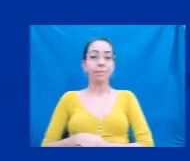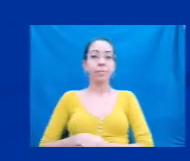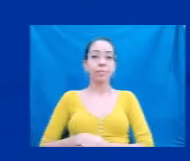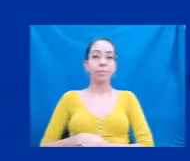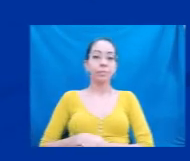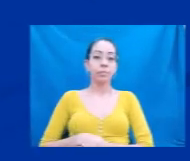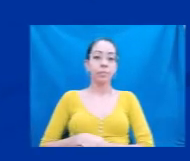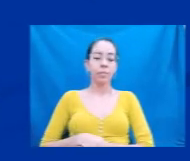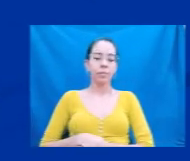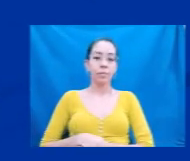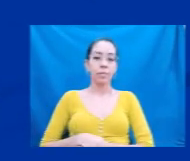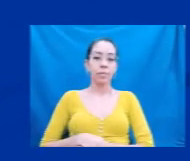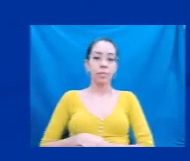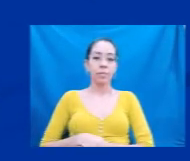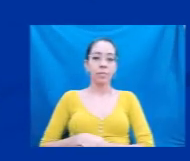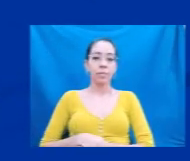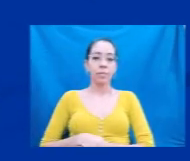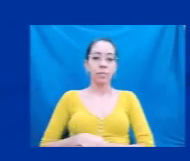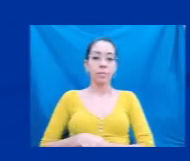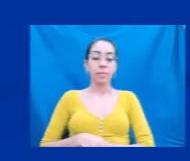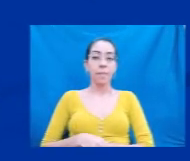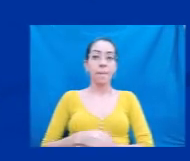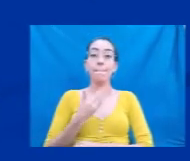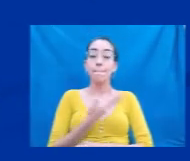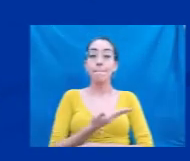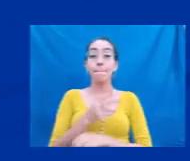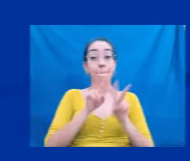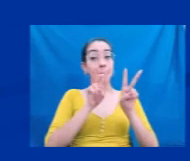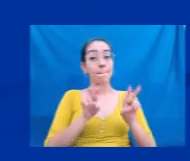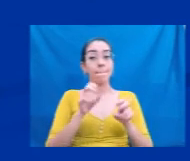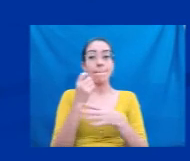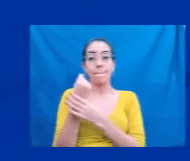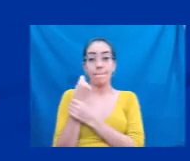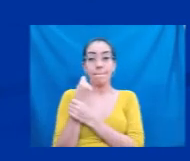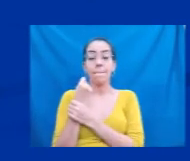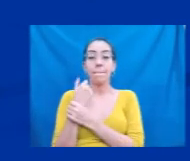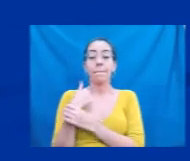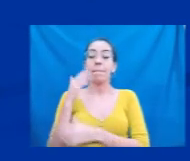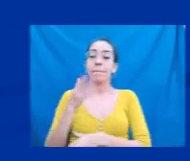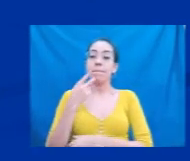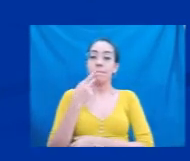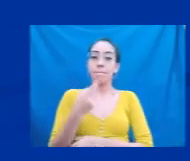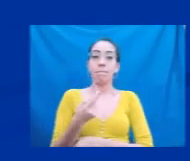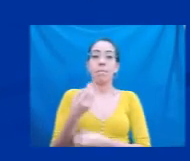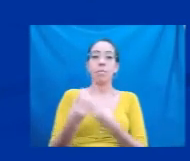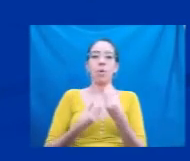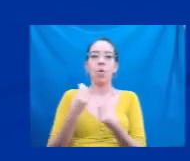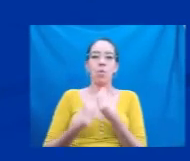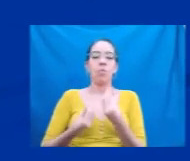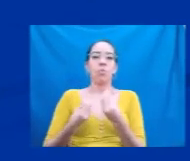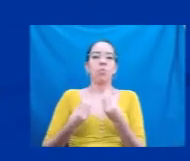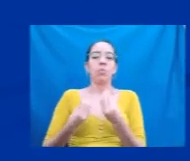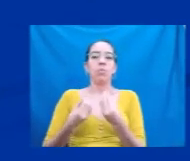Bem, em relação à segurança, né, eu já comentei ali, né, do efeito agudo e o efeito crônico. Então, muitas